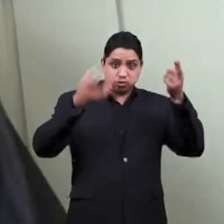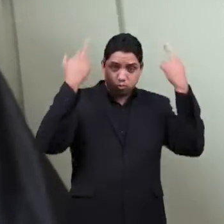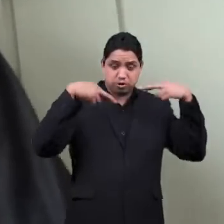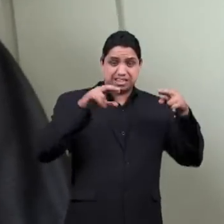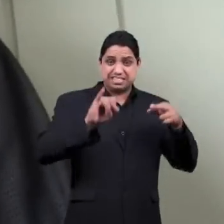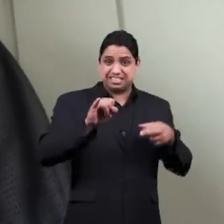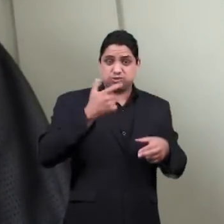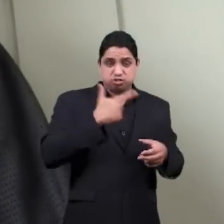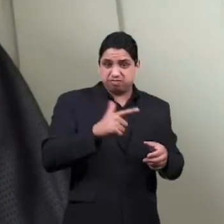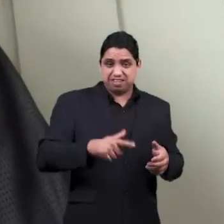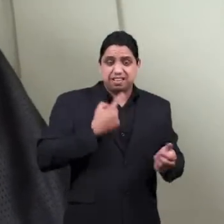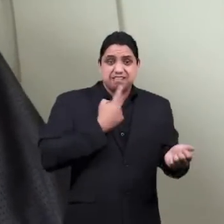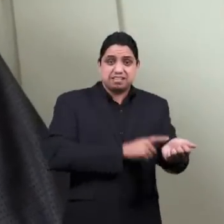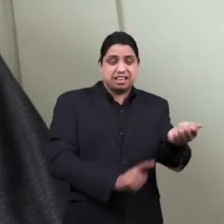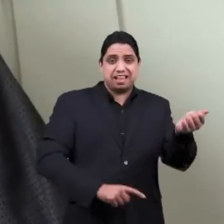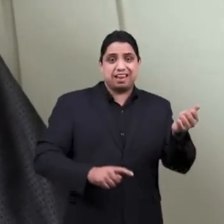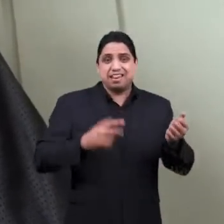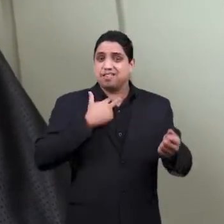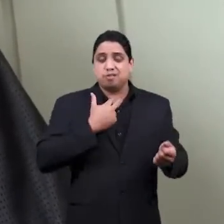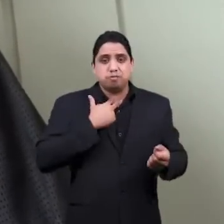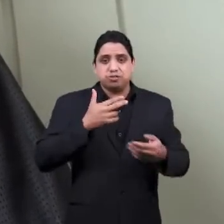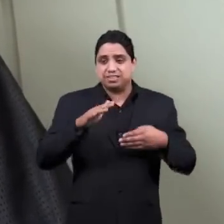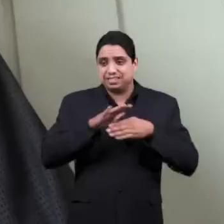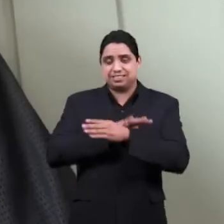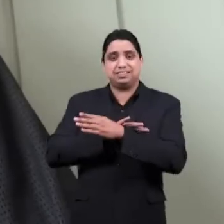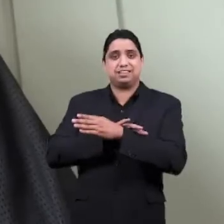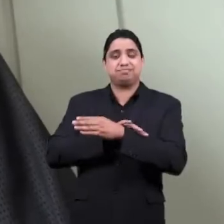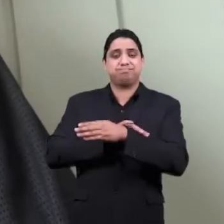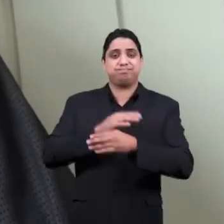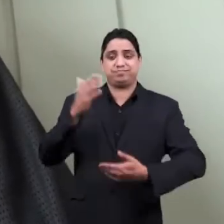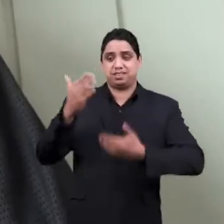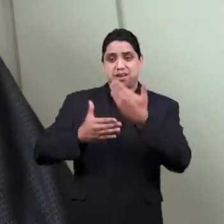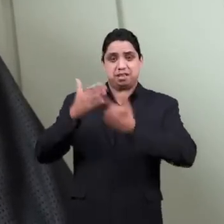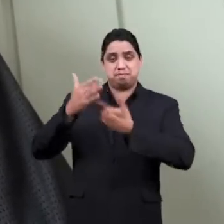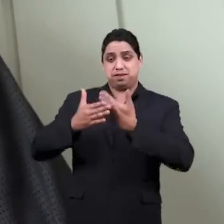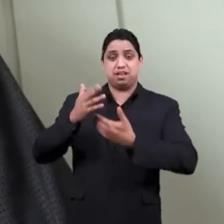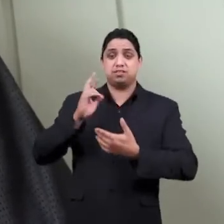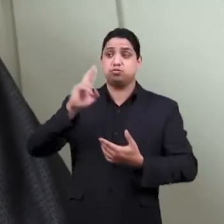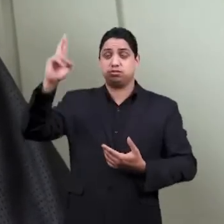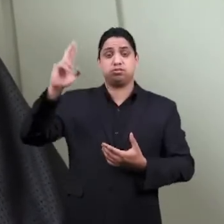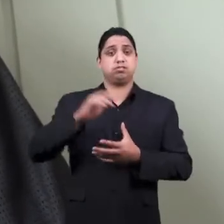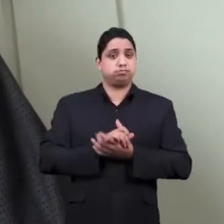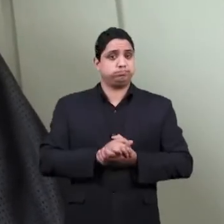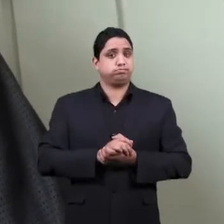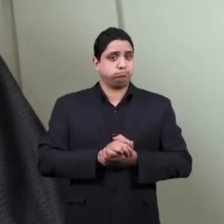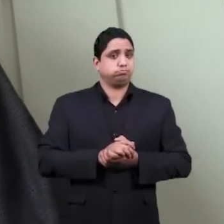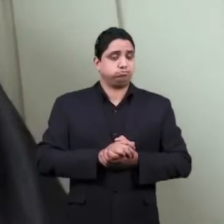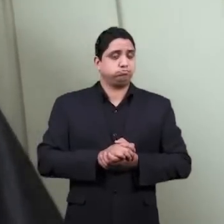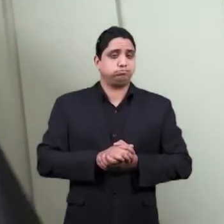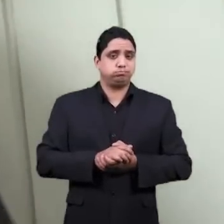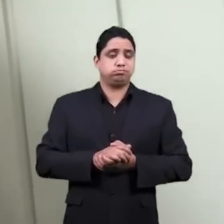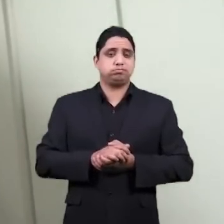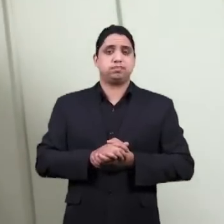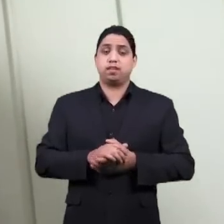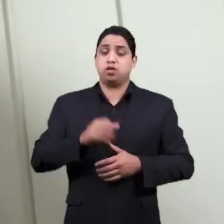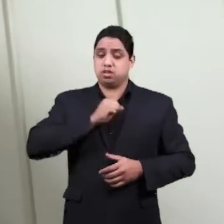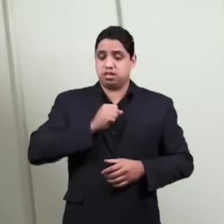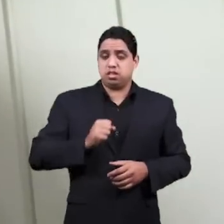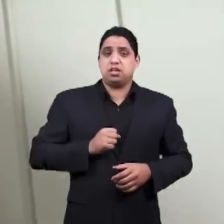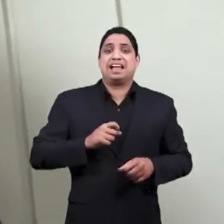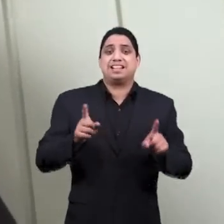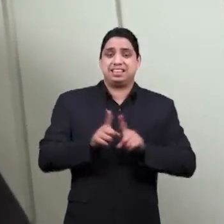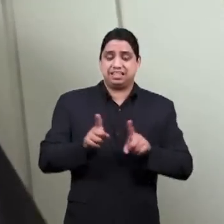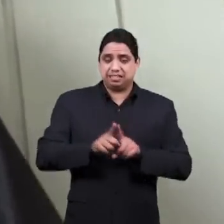o sacerdote não podia entrar na presença do Senhor. Isso é muito bem colocado. O sacerdote